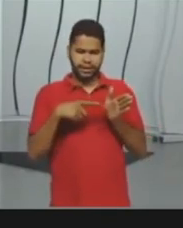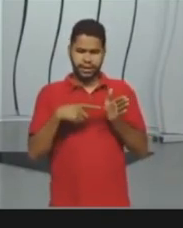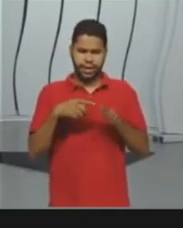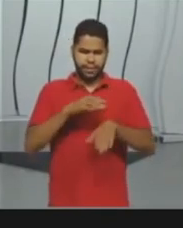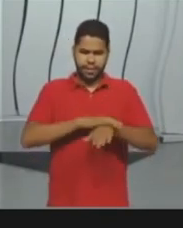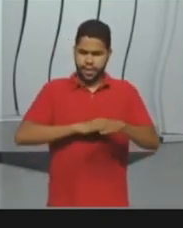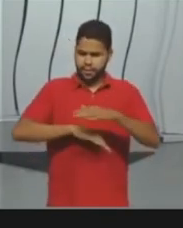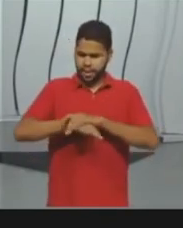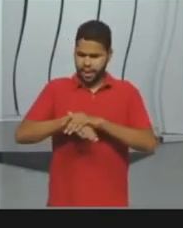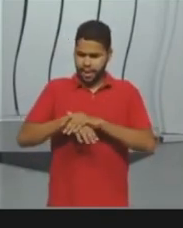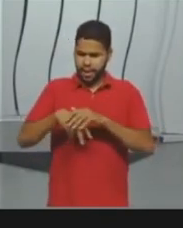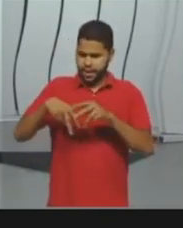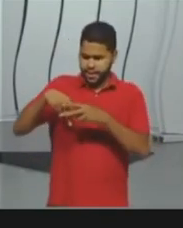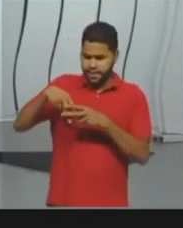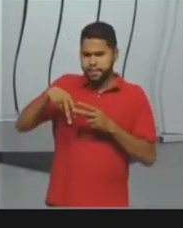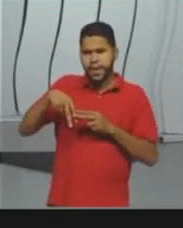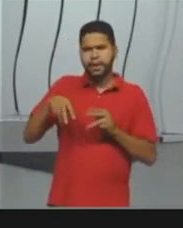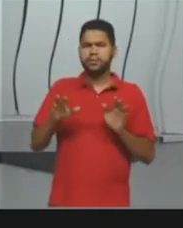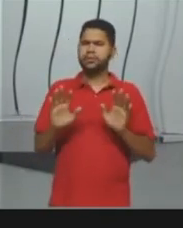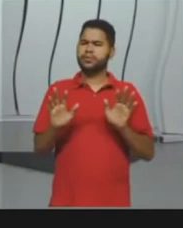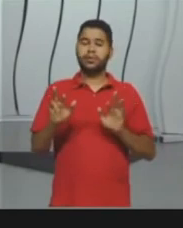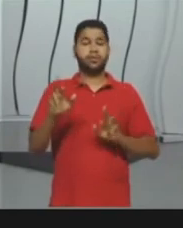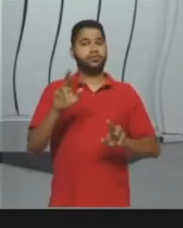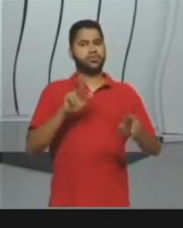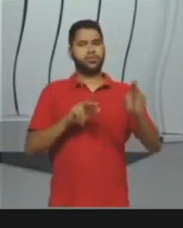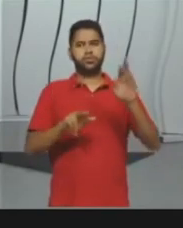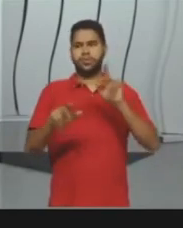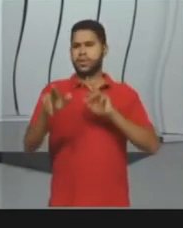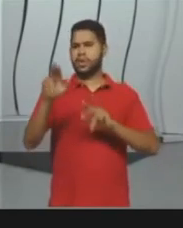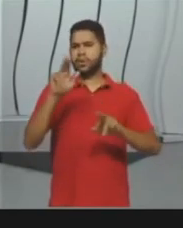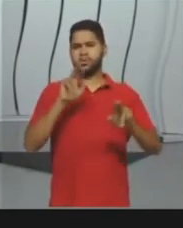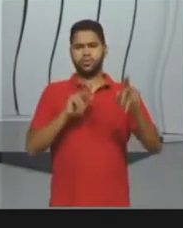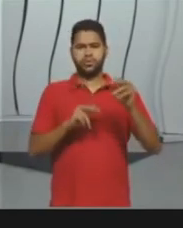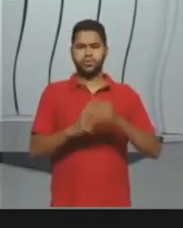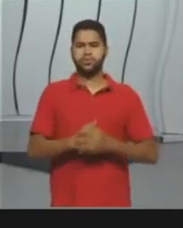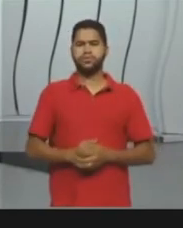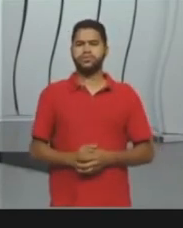grupos diferentes vão ter critérios de classificações diferentes também.